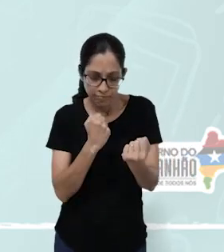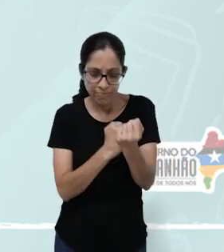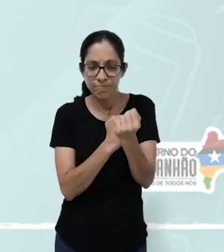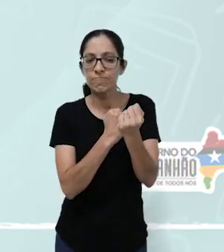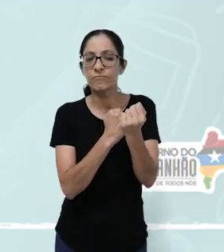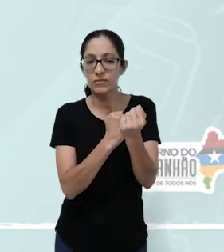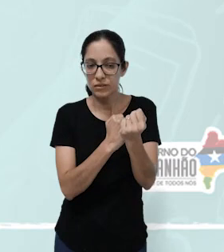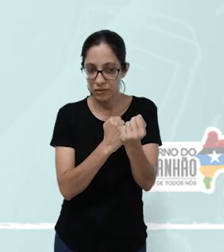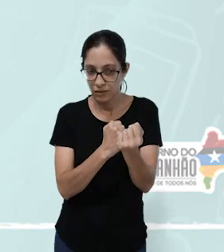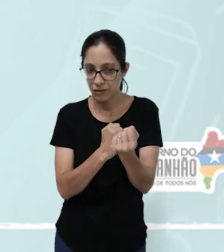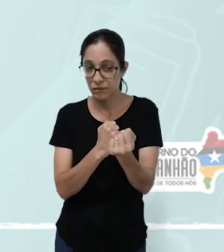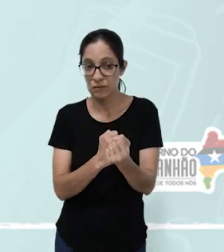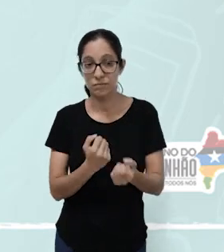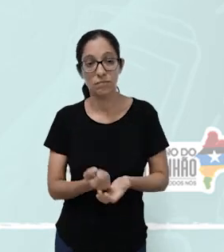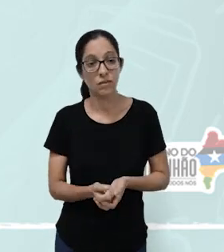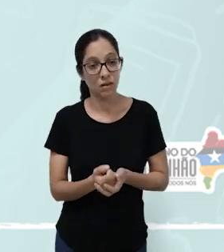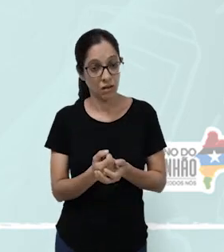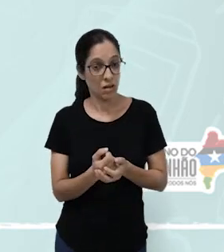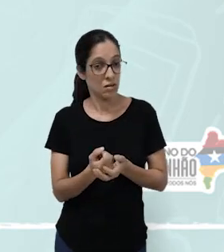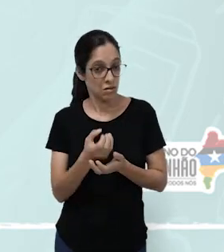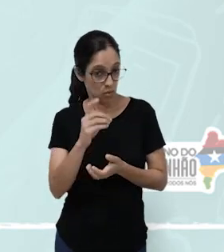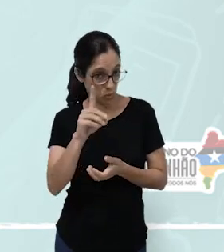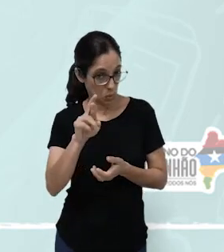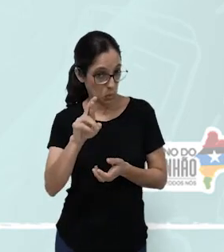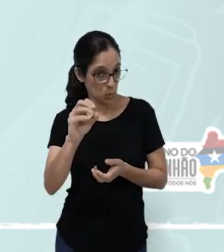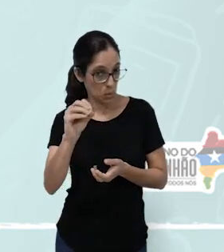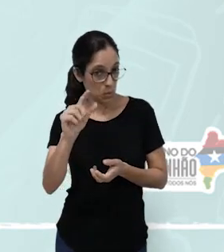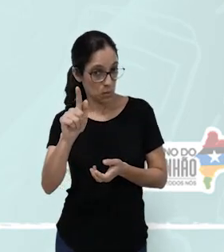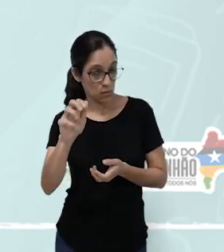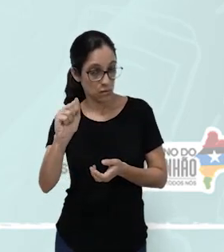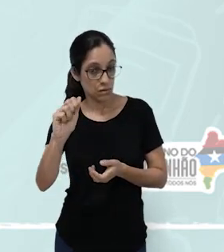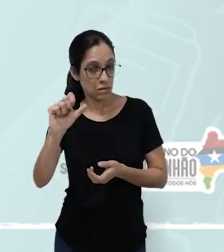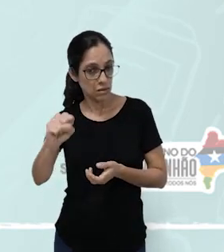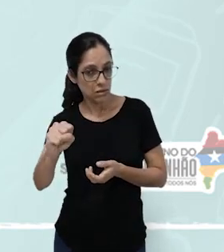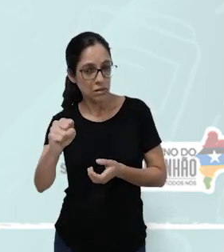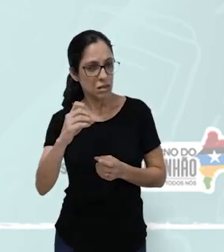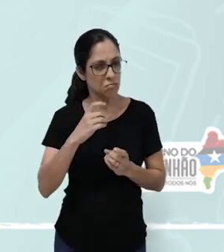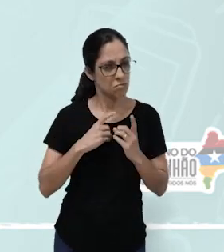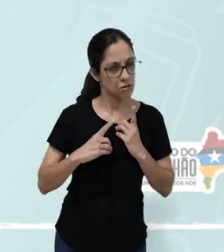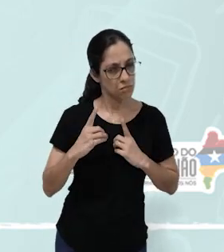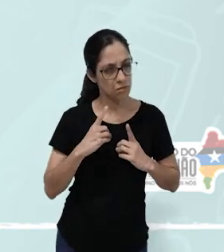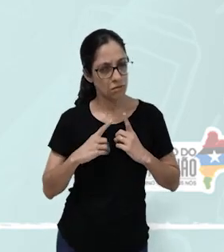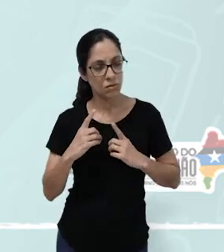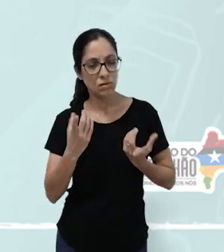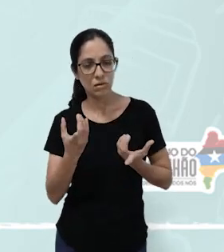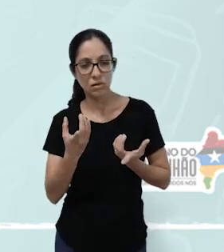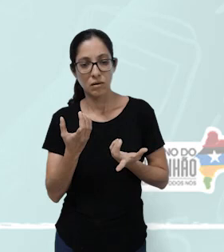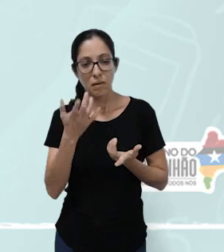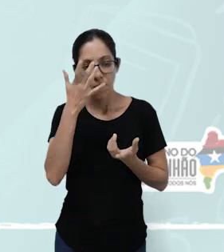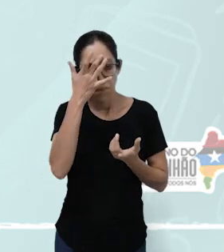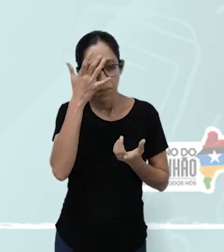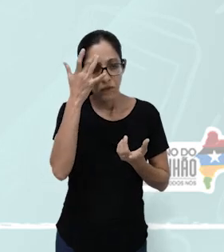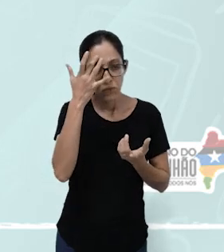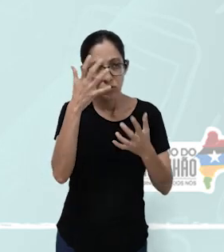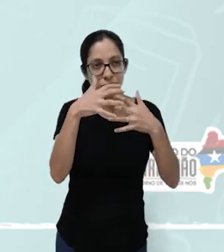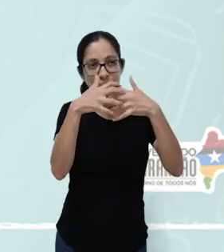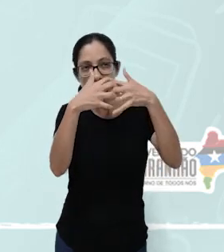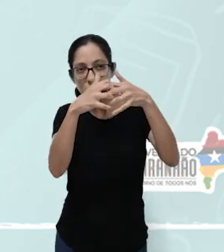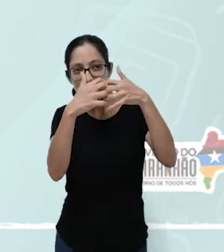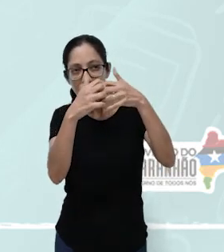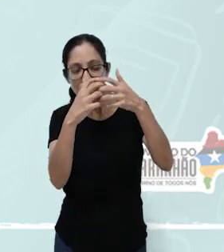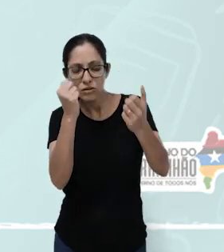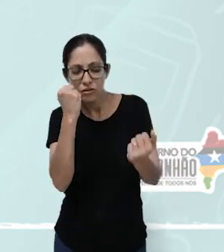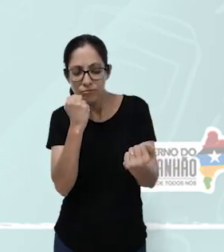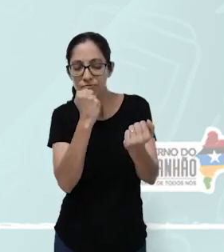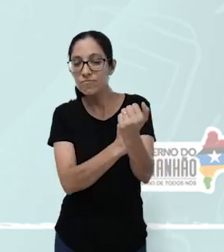ó. São drogas depressoras, vocês já aprenderam no início da aula, e elas causam o quê? Dependência física e psíquica, que é